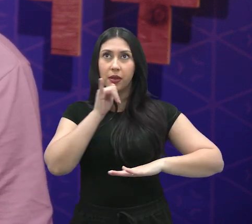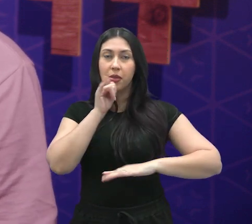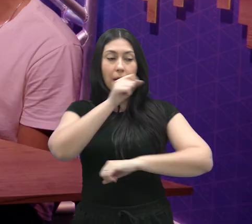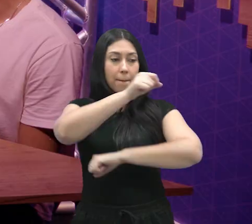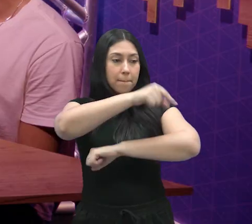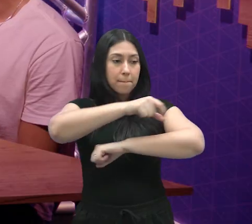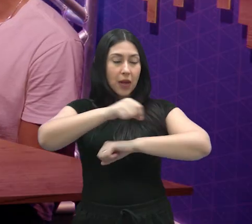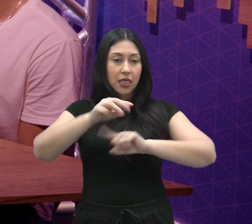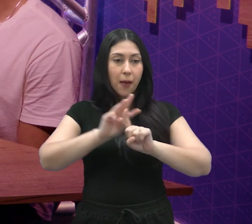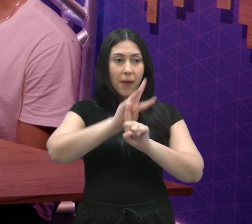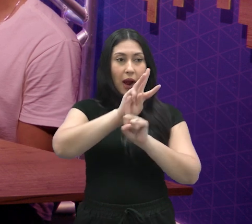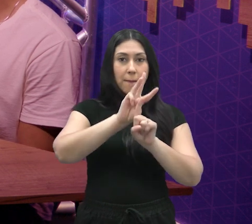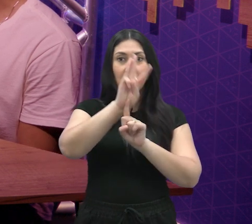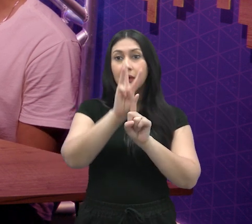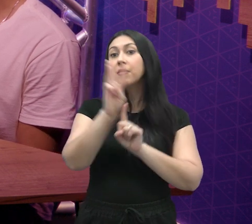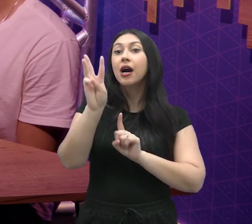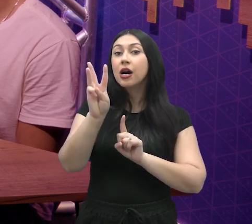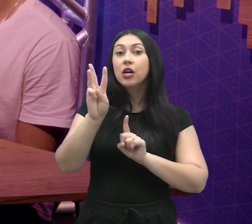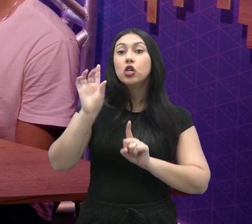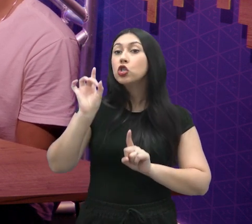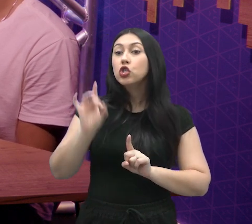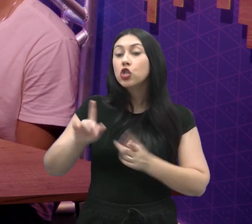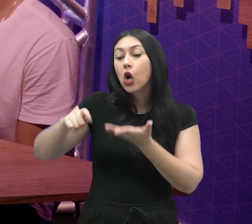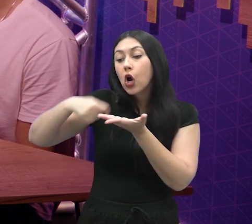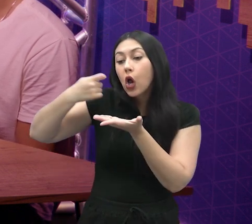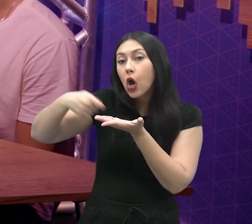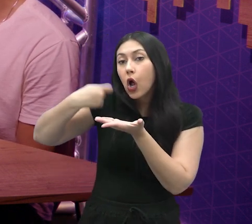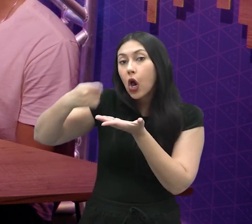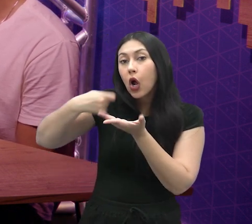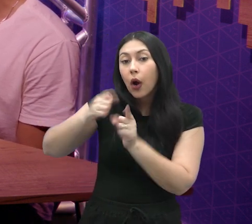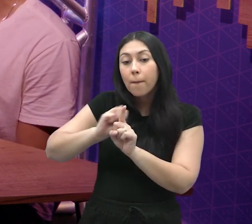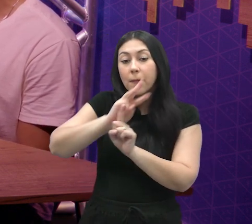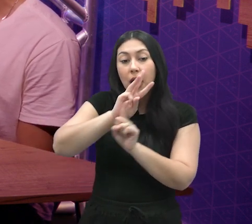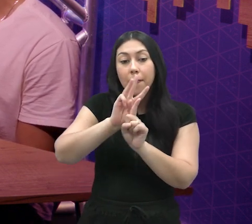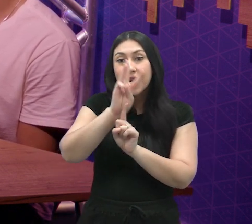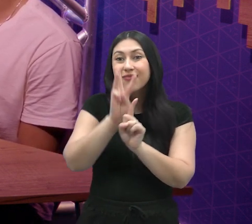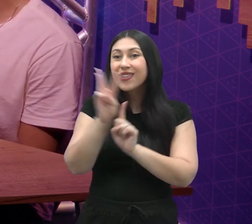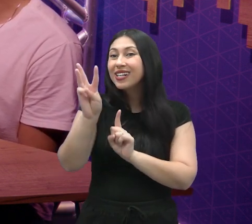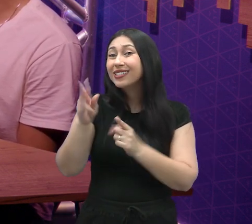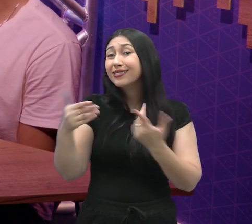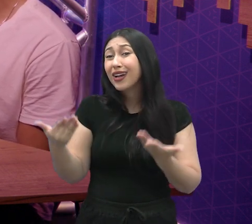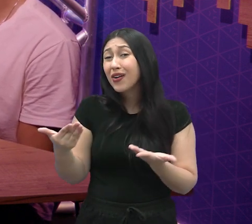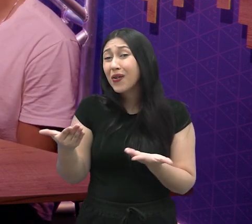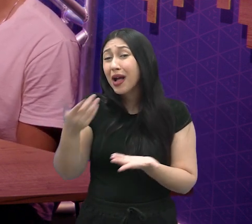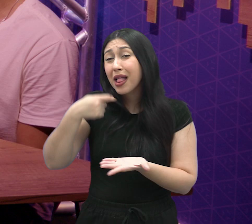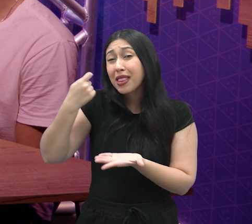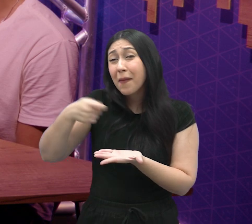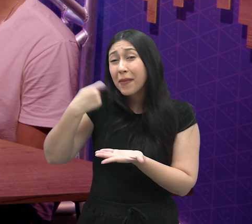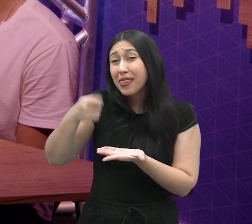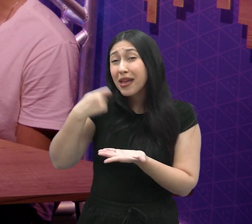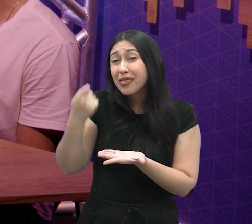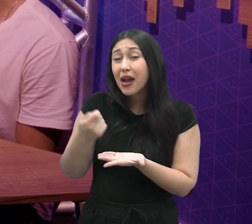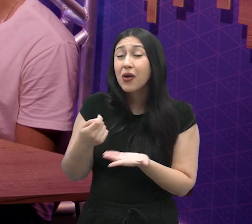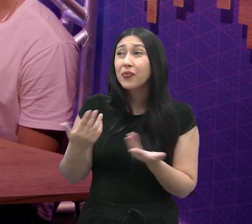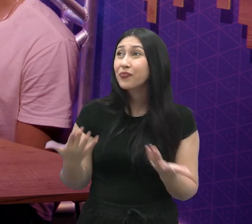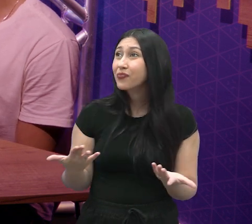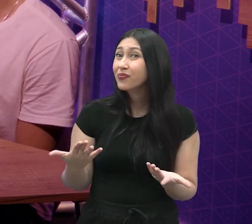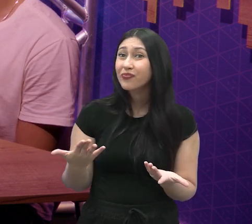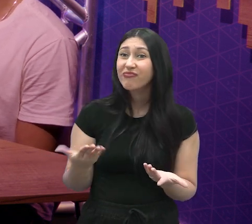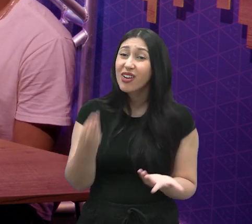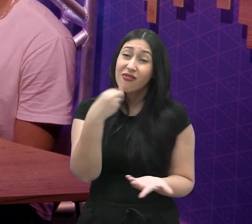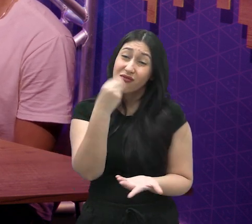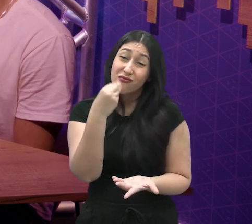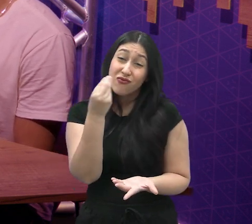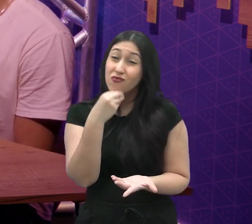trigo, você só vai viver comendo trigo. A sua alimentação é muito menos diversa, o